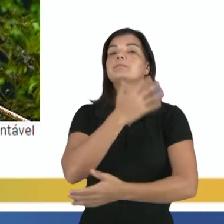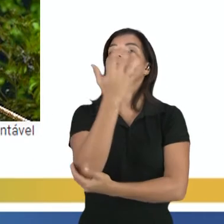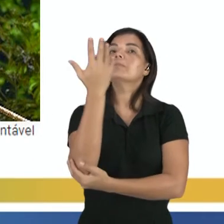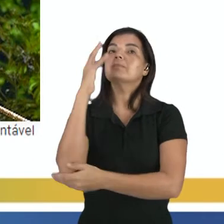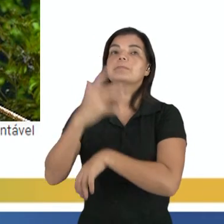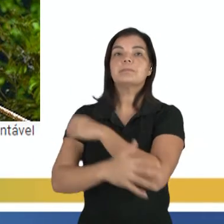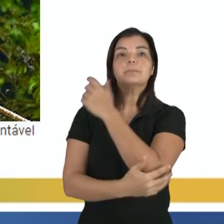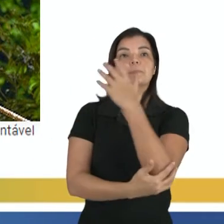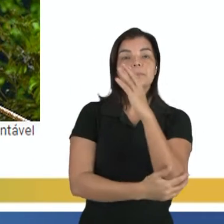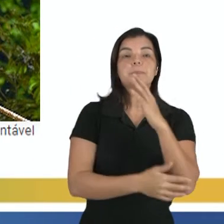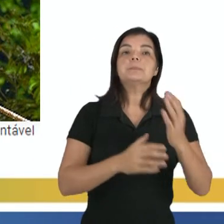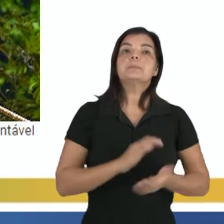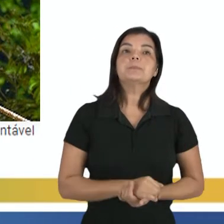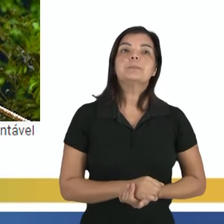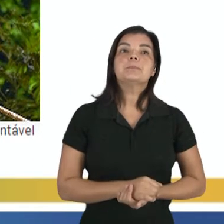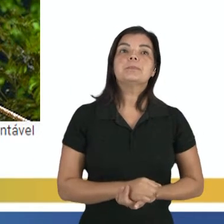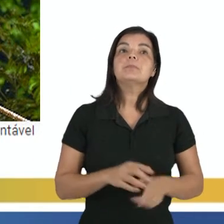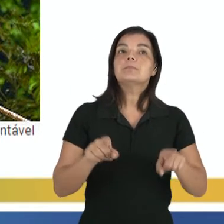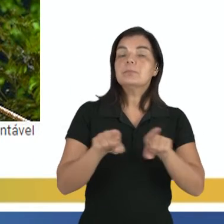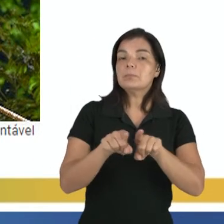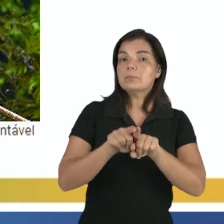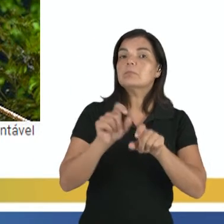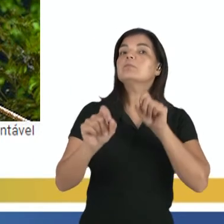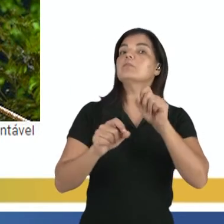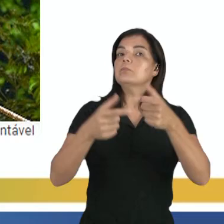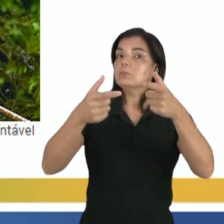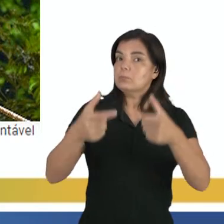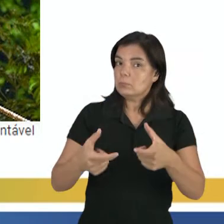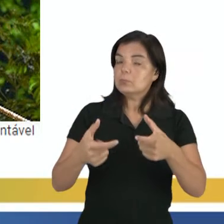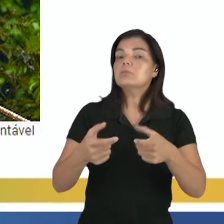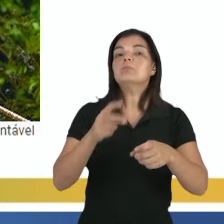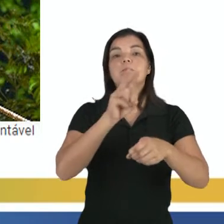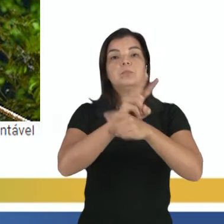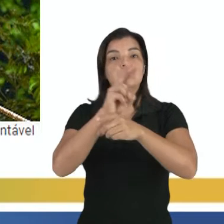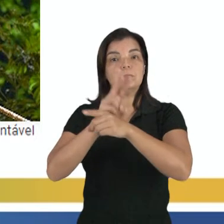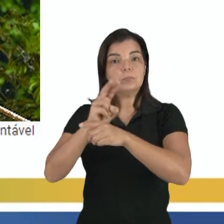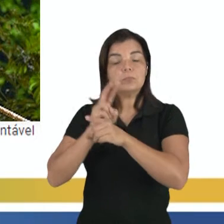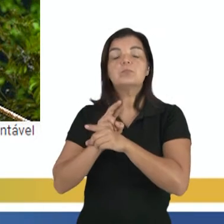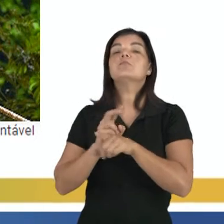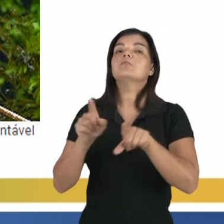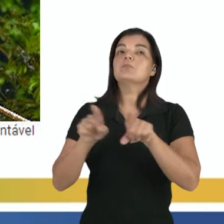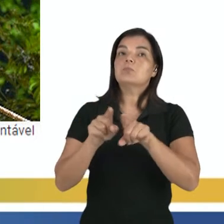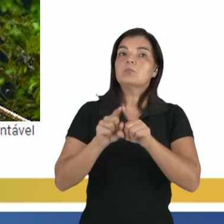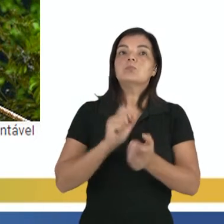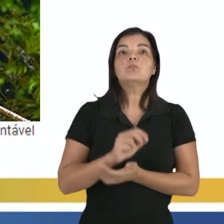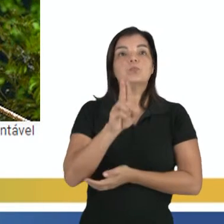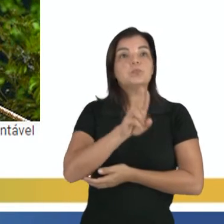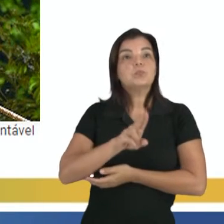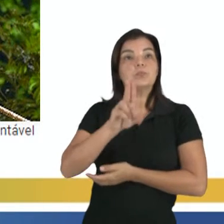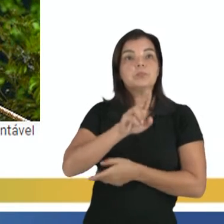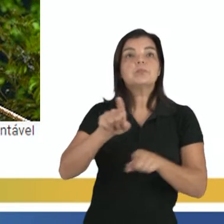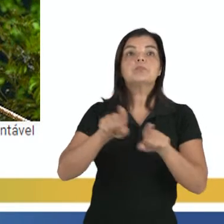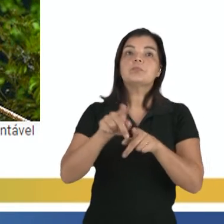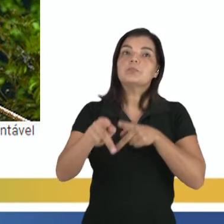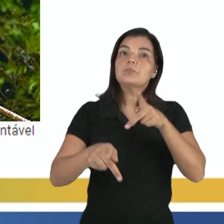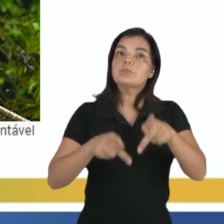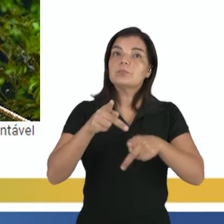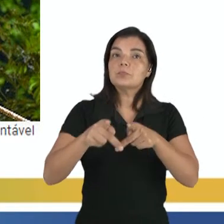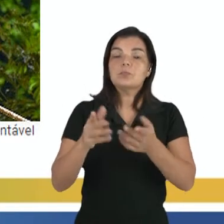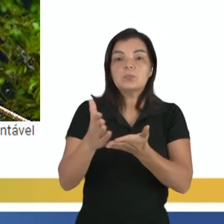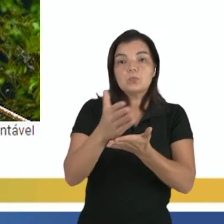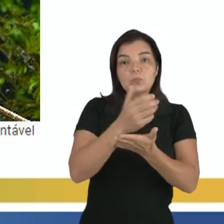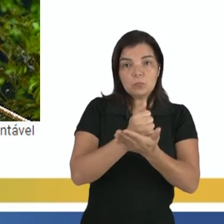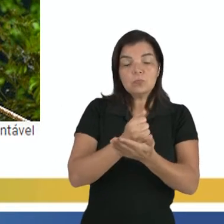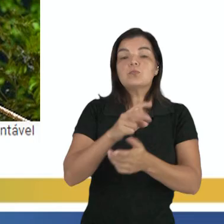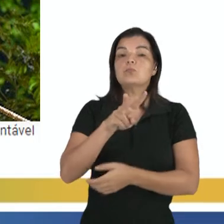ambiental. Bom, nós temos as reservas extrativistas, que são utilizadas pela população como locais que eles realizam o extrativismo